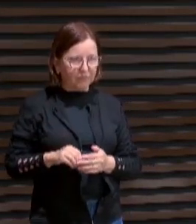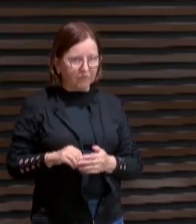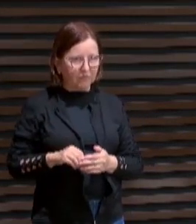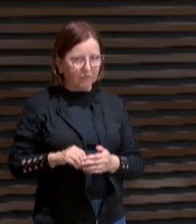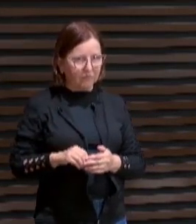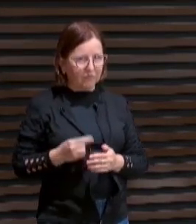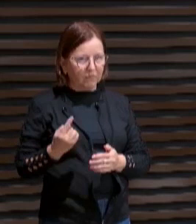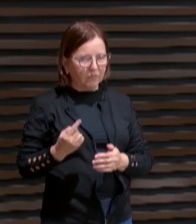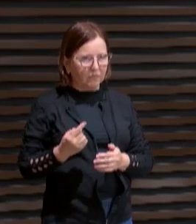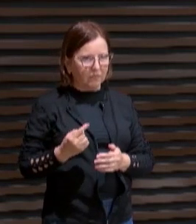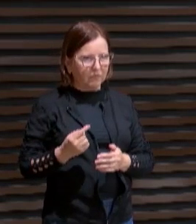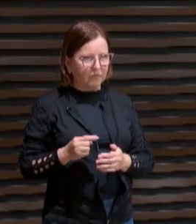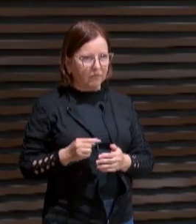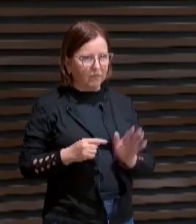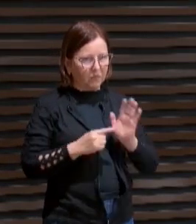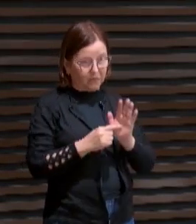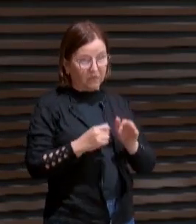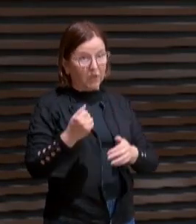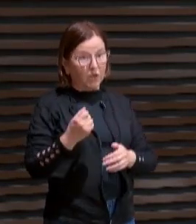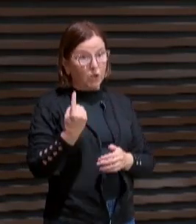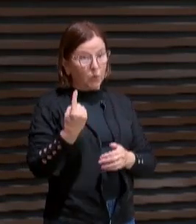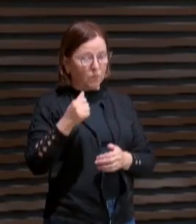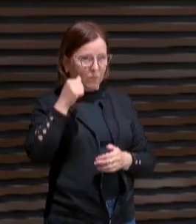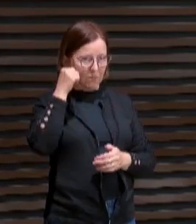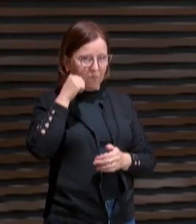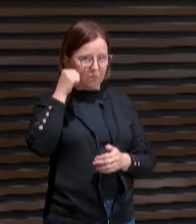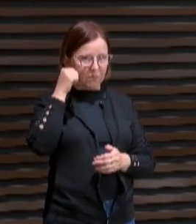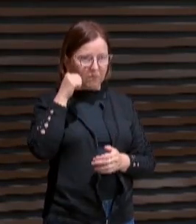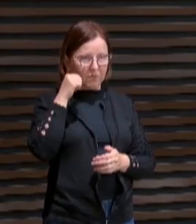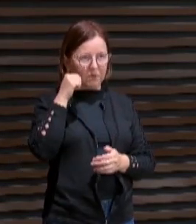Numa manifestação onde uma moça